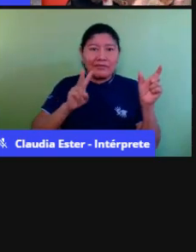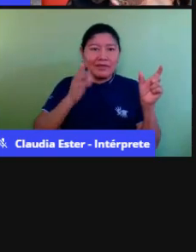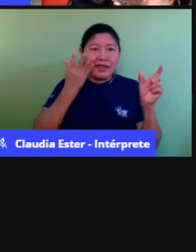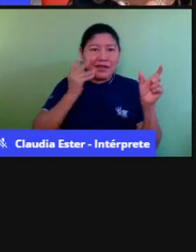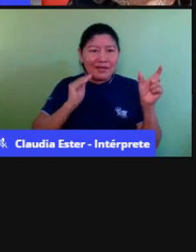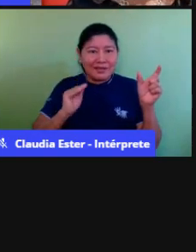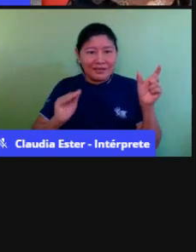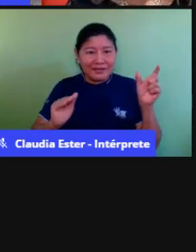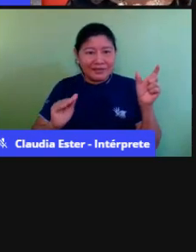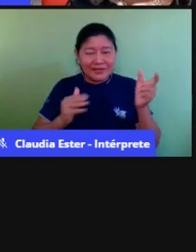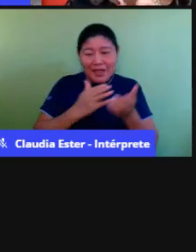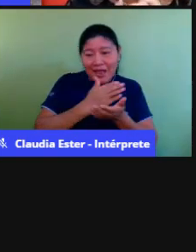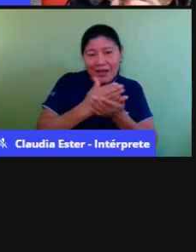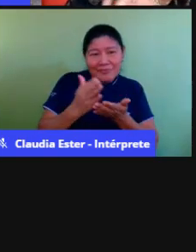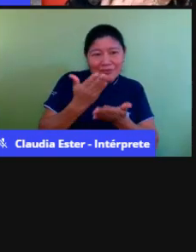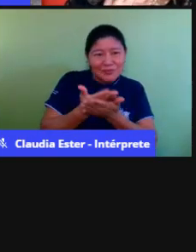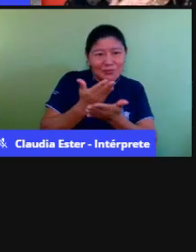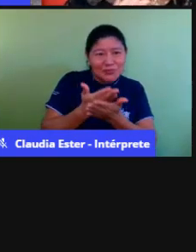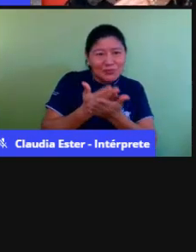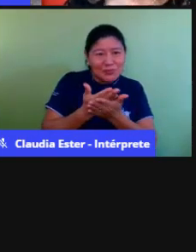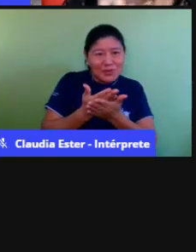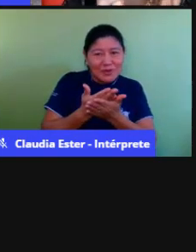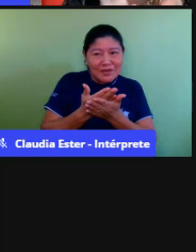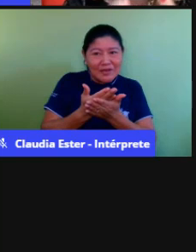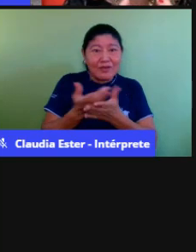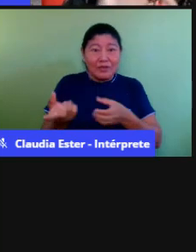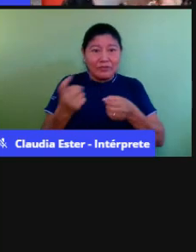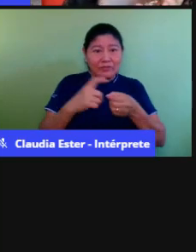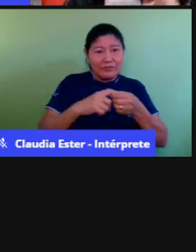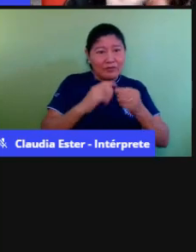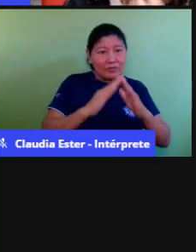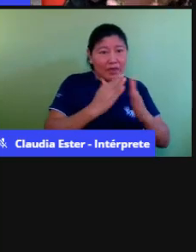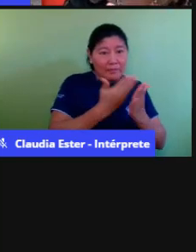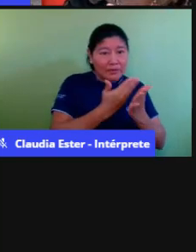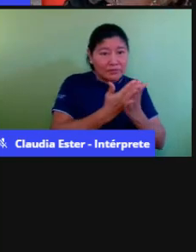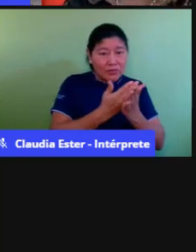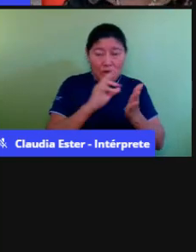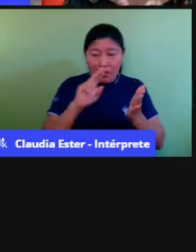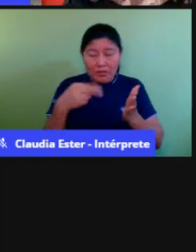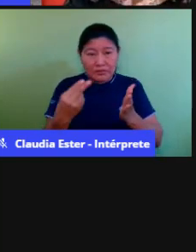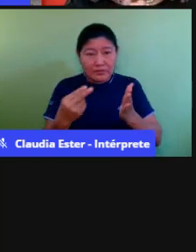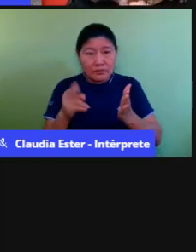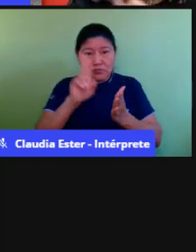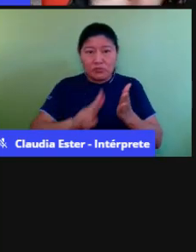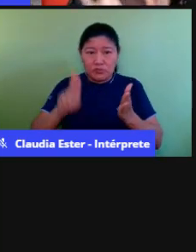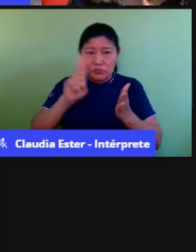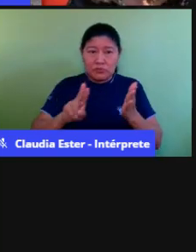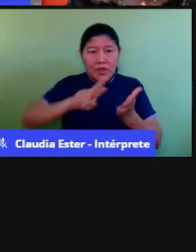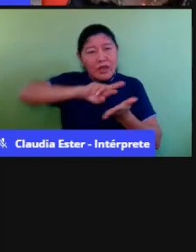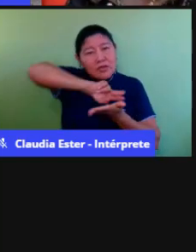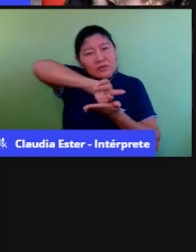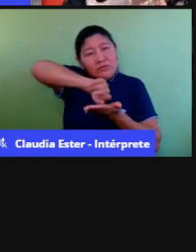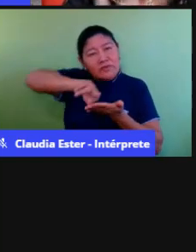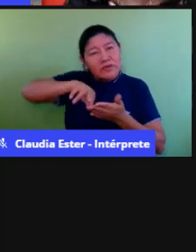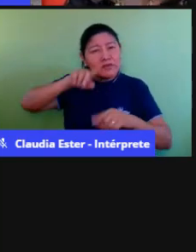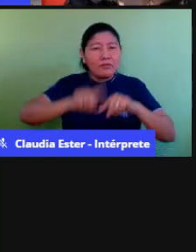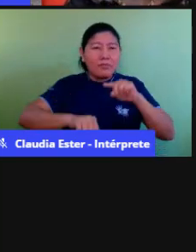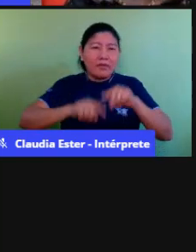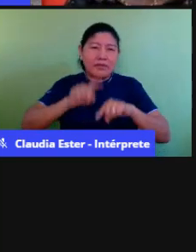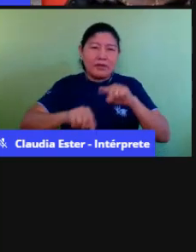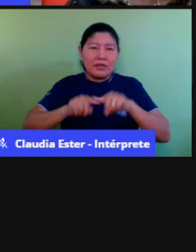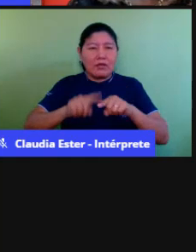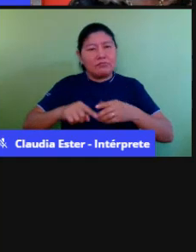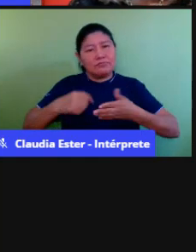voltar, se Deus quiser, nós vamos voltar logo, né? Então, nós vamos trabalhar com giz de cera mais grosso, com gravetos,